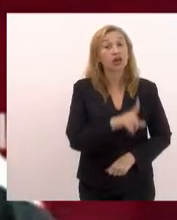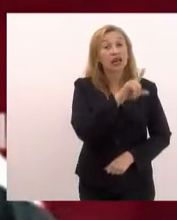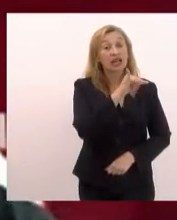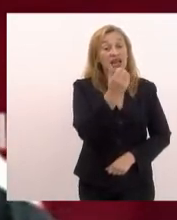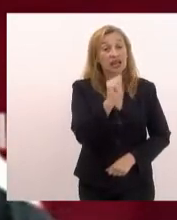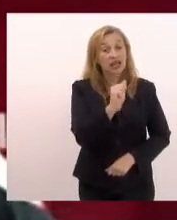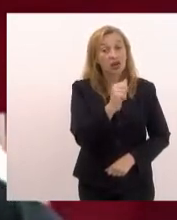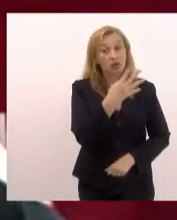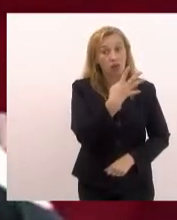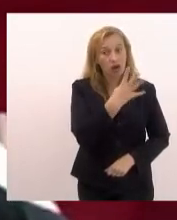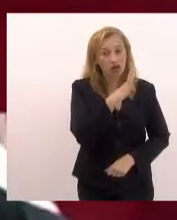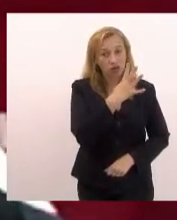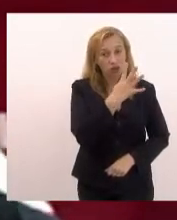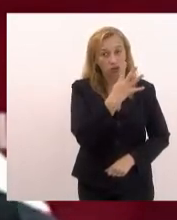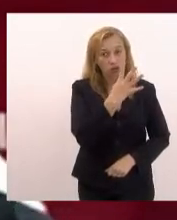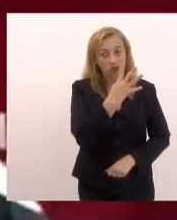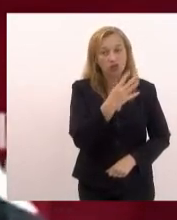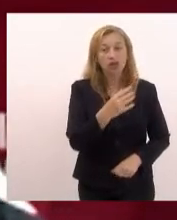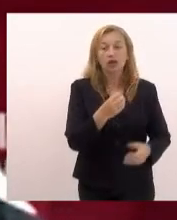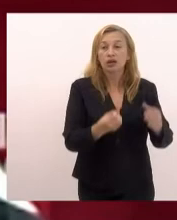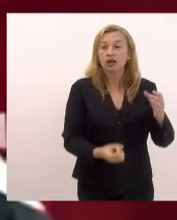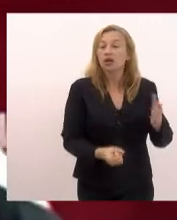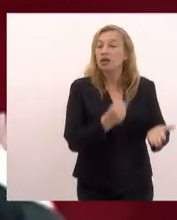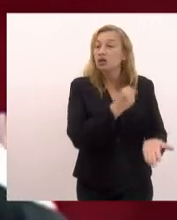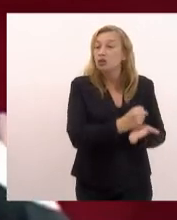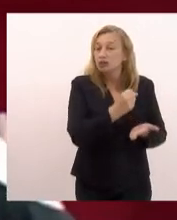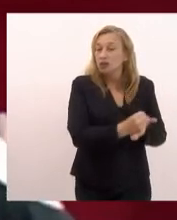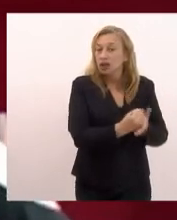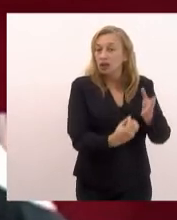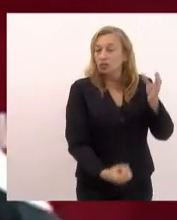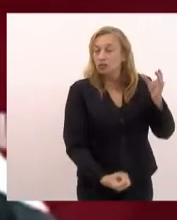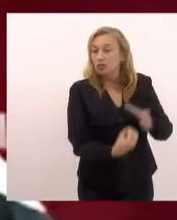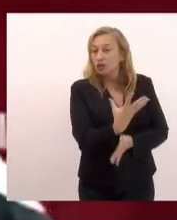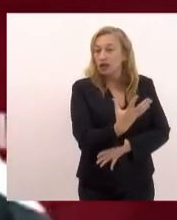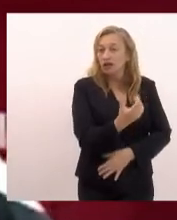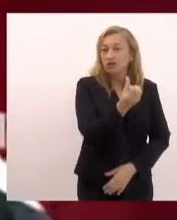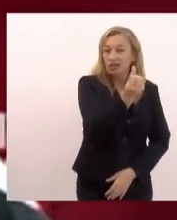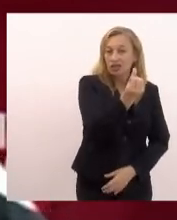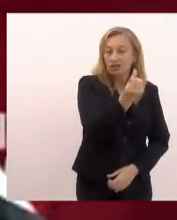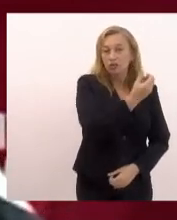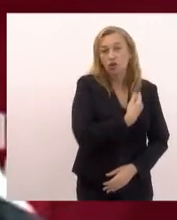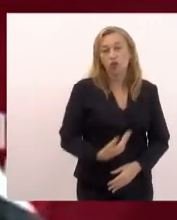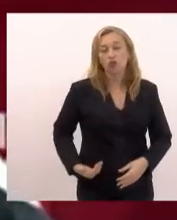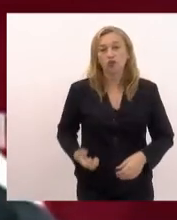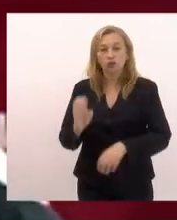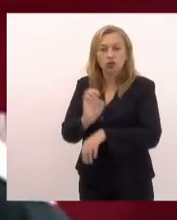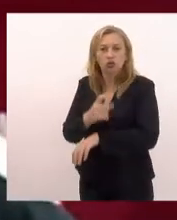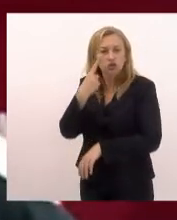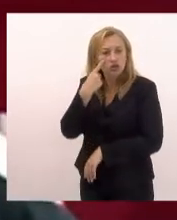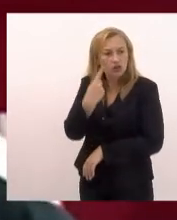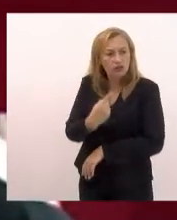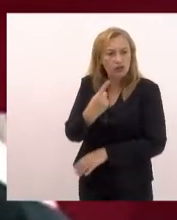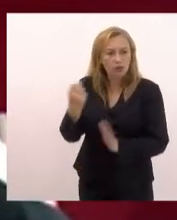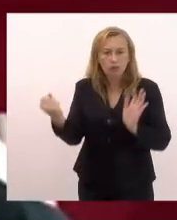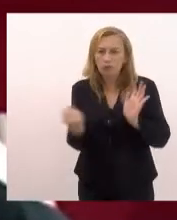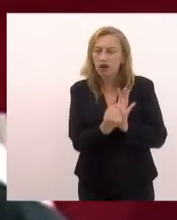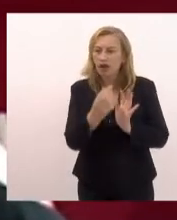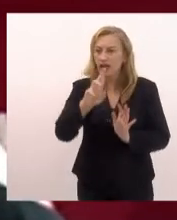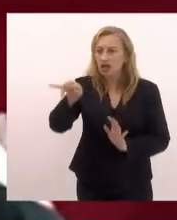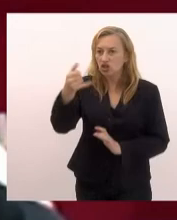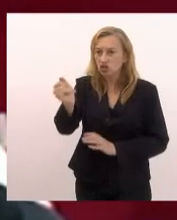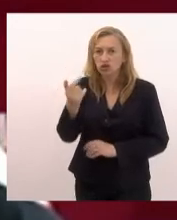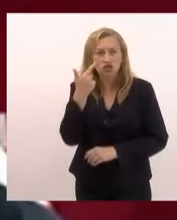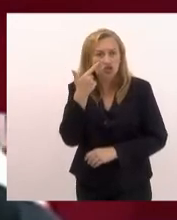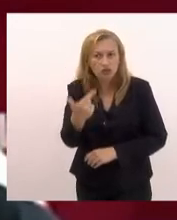4, foram feitos 6 contratos de empréstimos pelo governo do Estado. Quando a gente olha o Pacto RJ, a gente vê